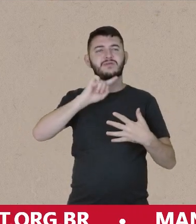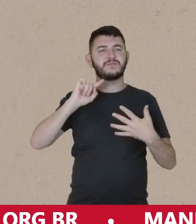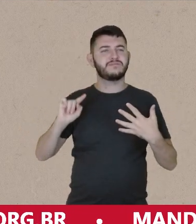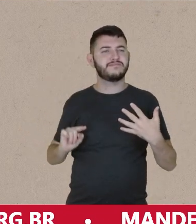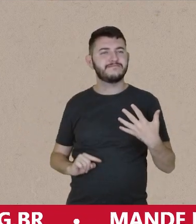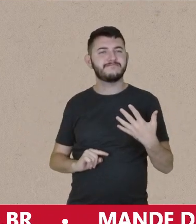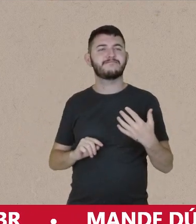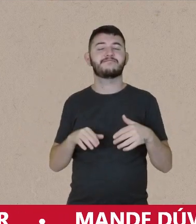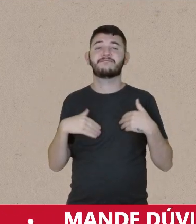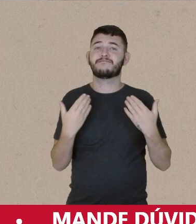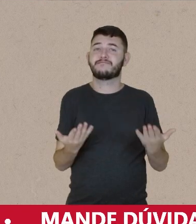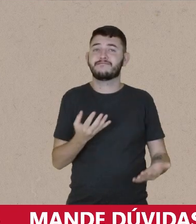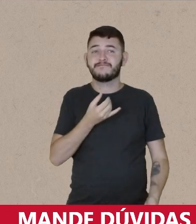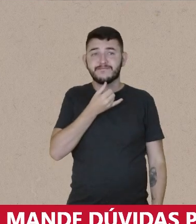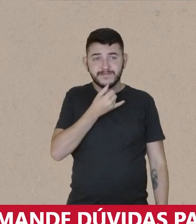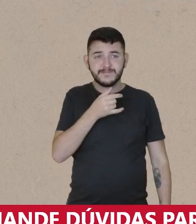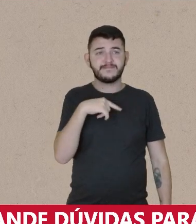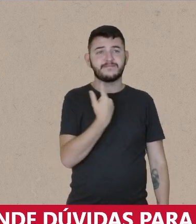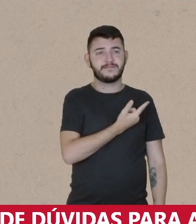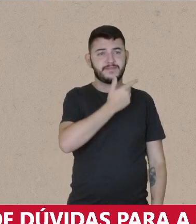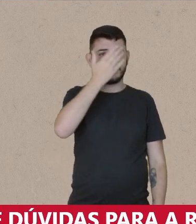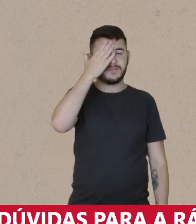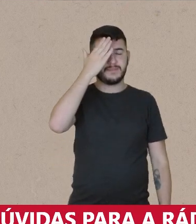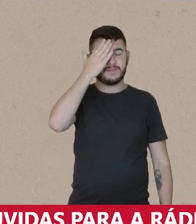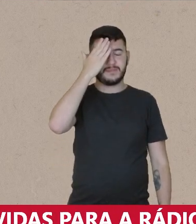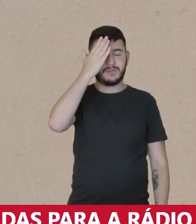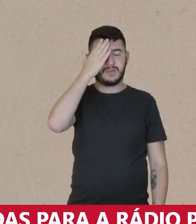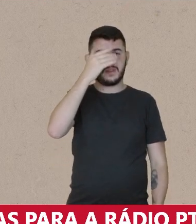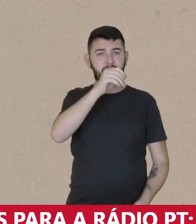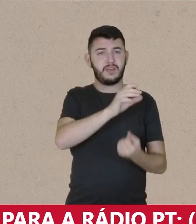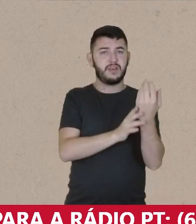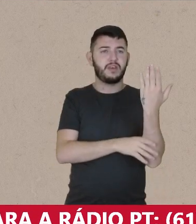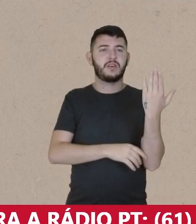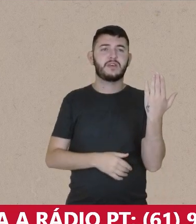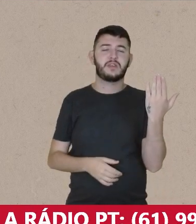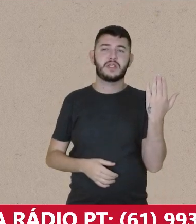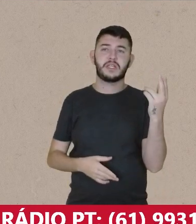né? Infelizmente, a gente sabe, né, que desde a sua criação